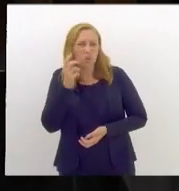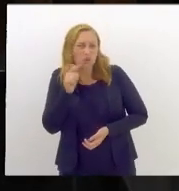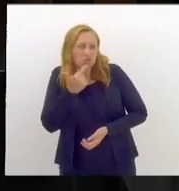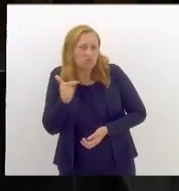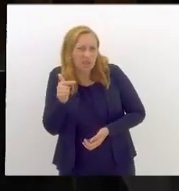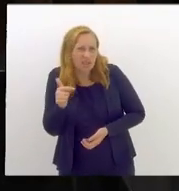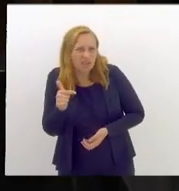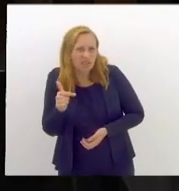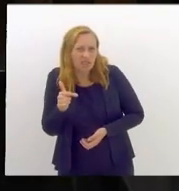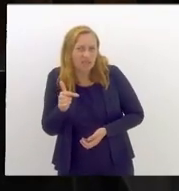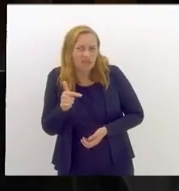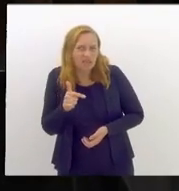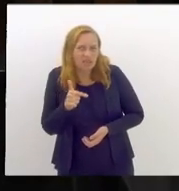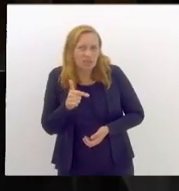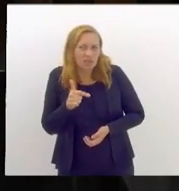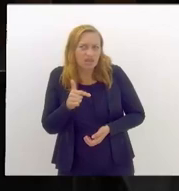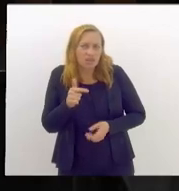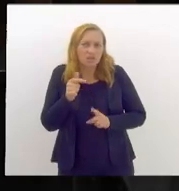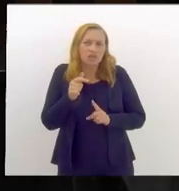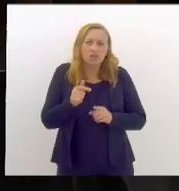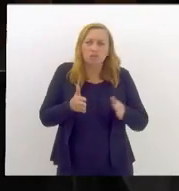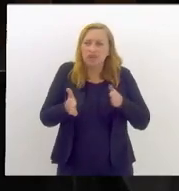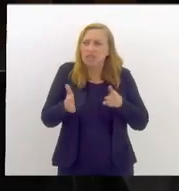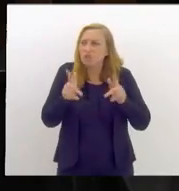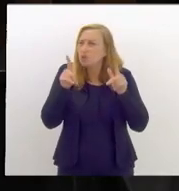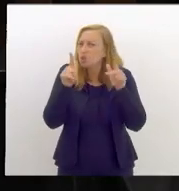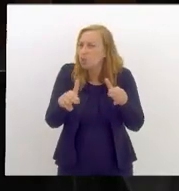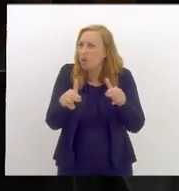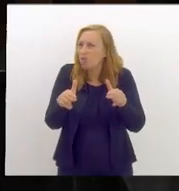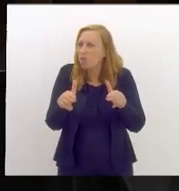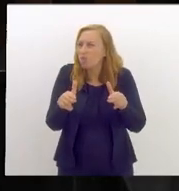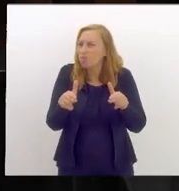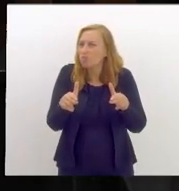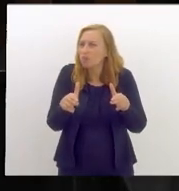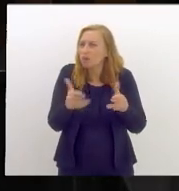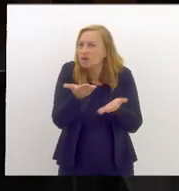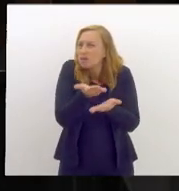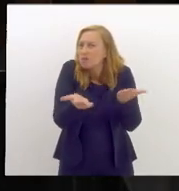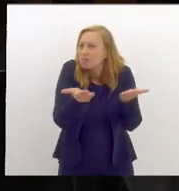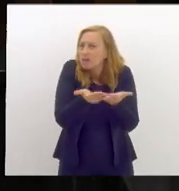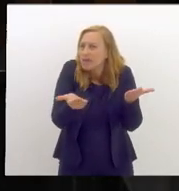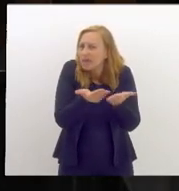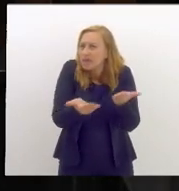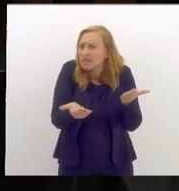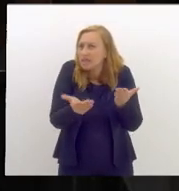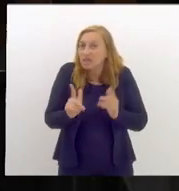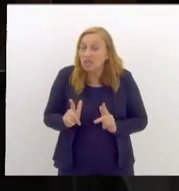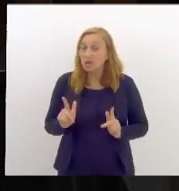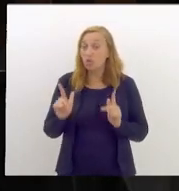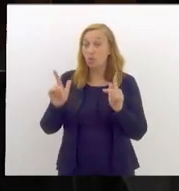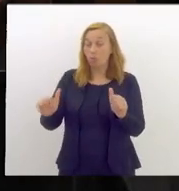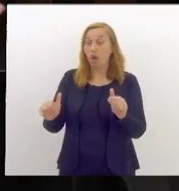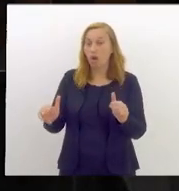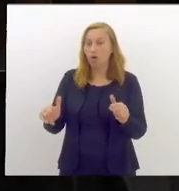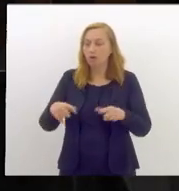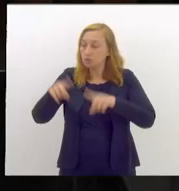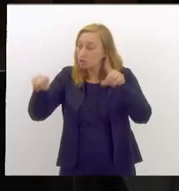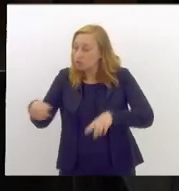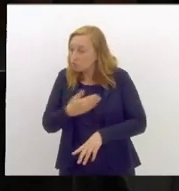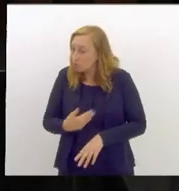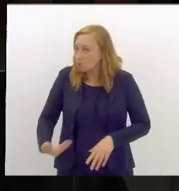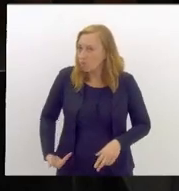de no mesmo período que tem perdas similares ao dos